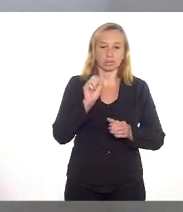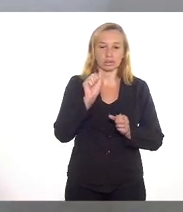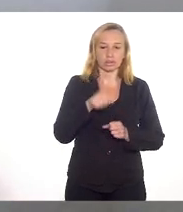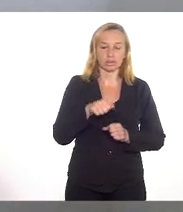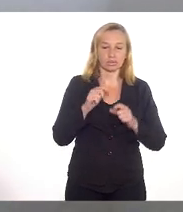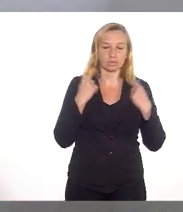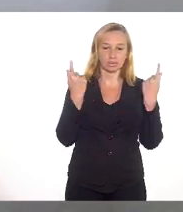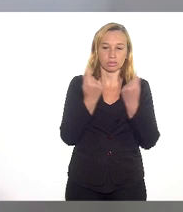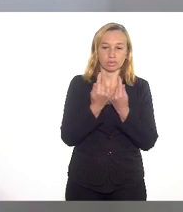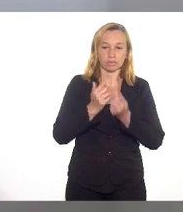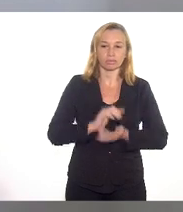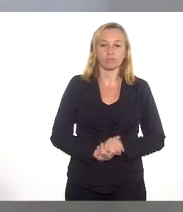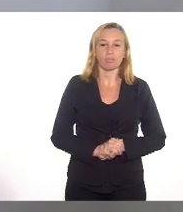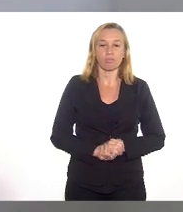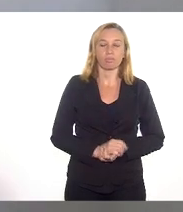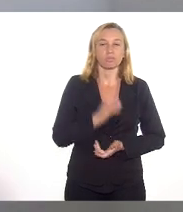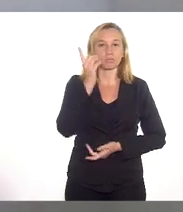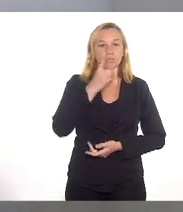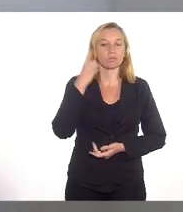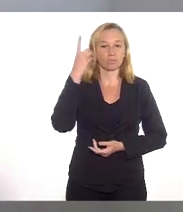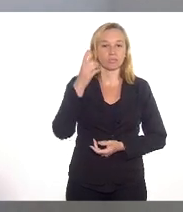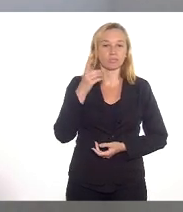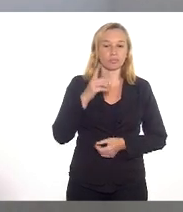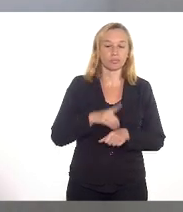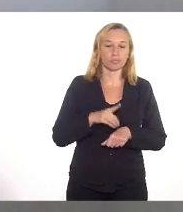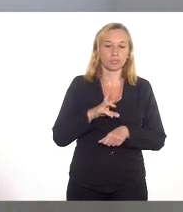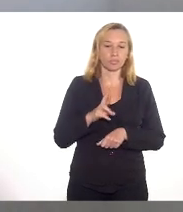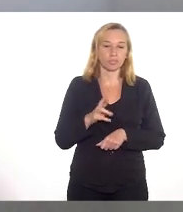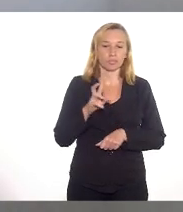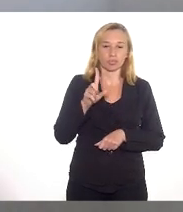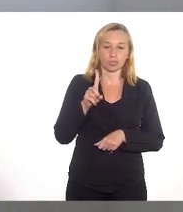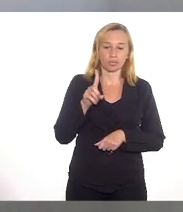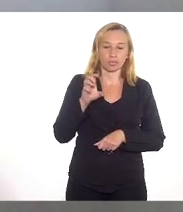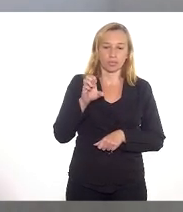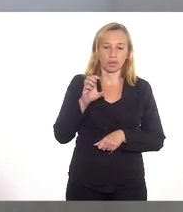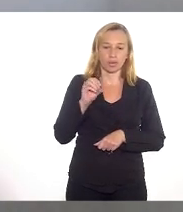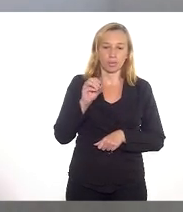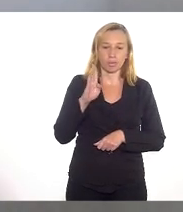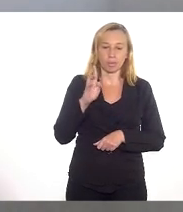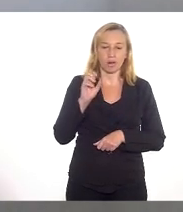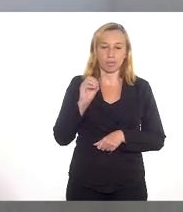grupo. Deputado doutor Deodalto votou sim no grupo.